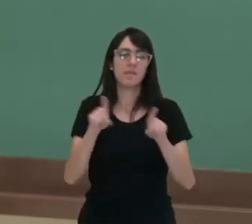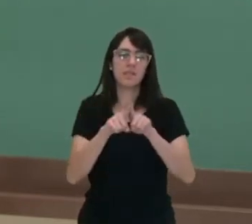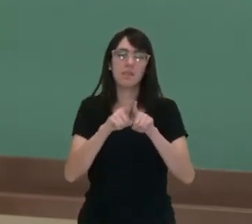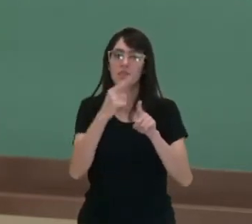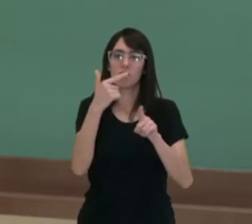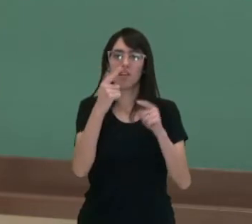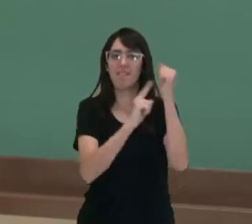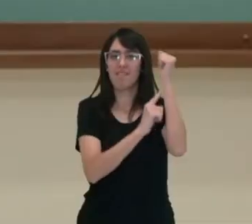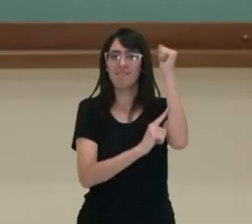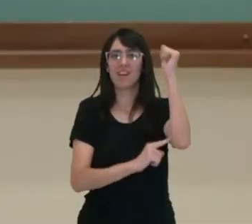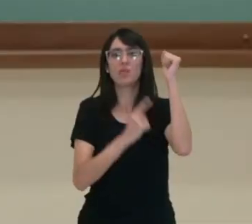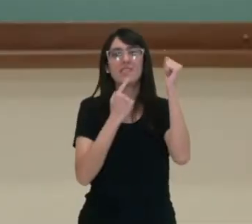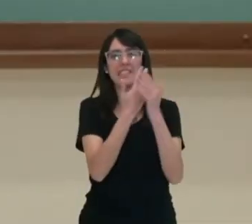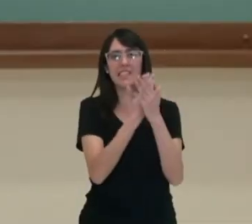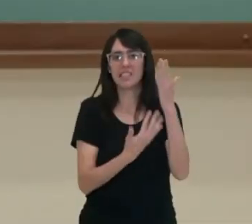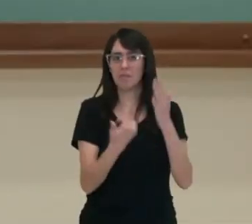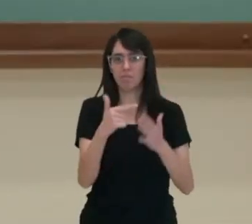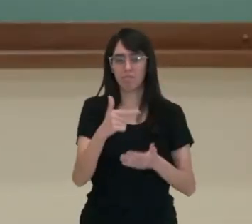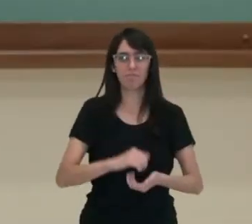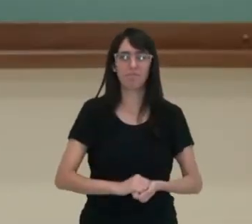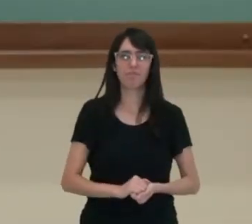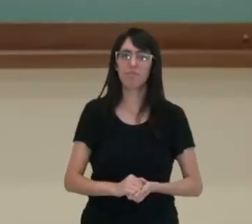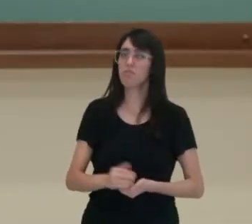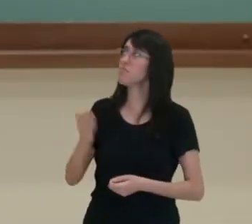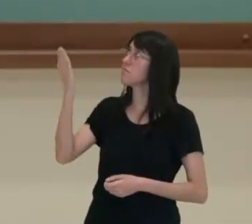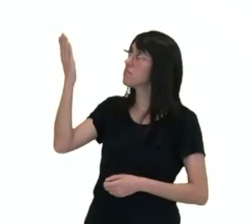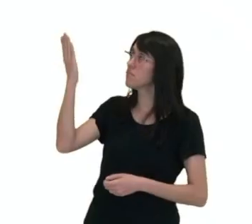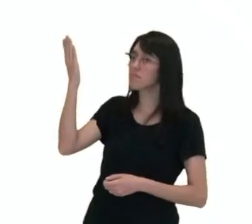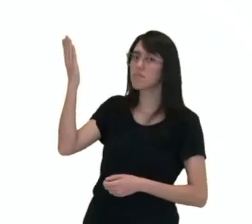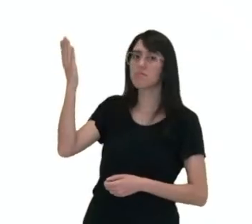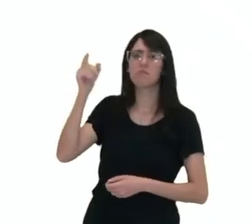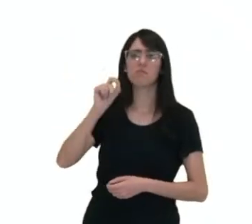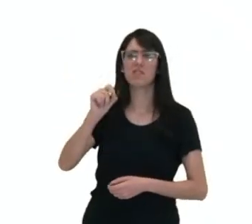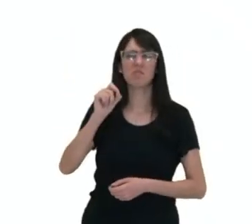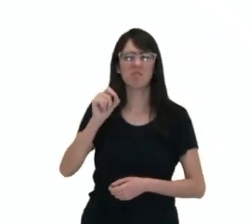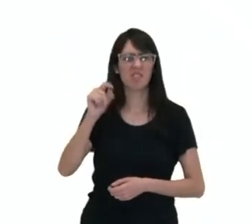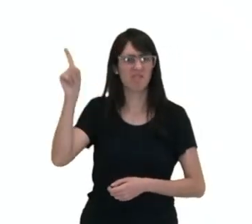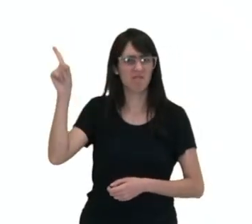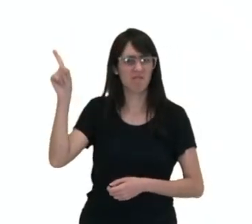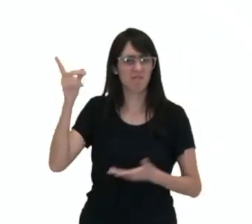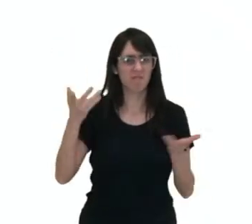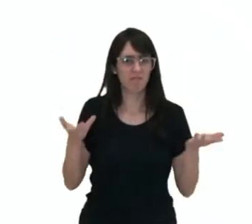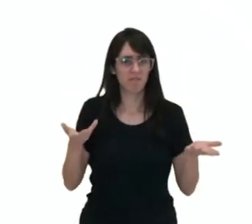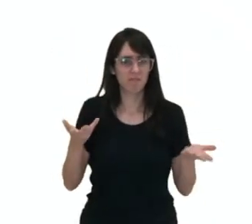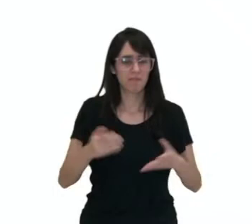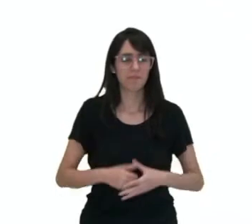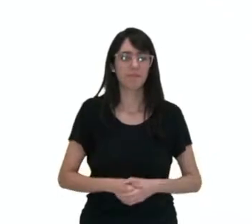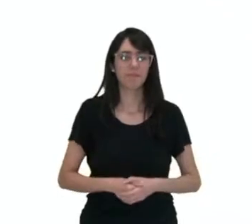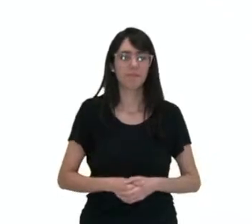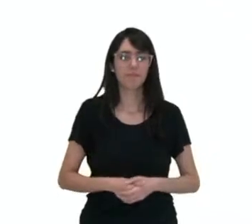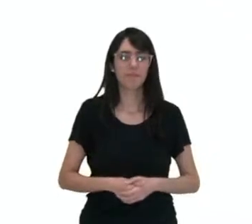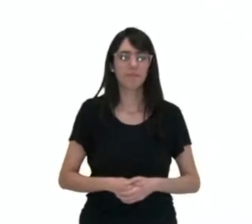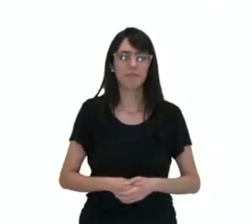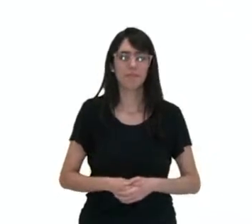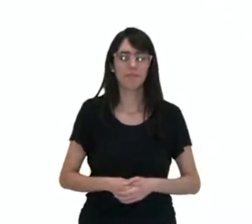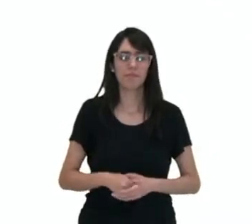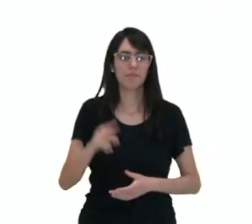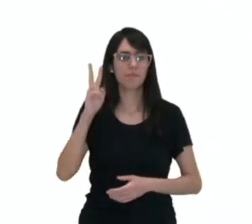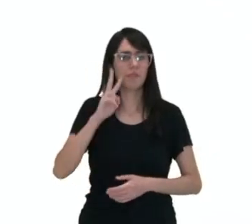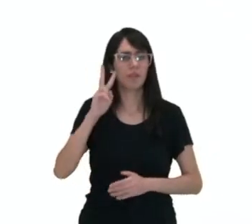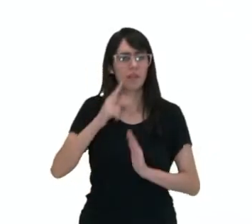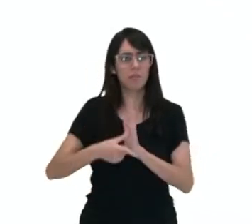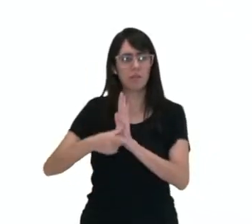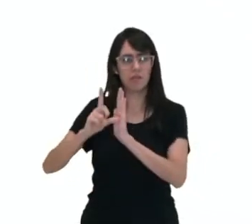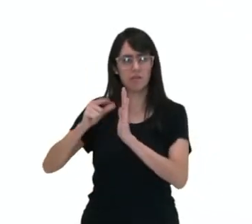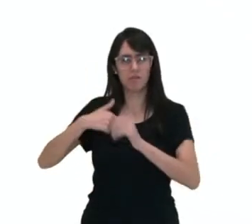também. O pericôndrio. O que é o pericôndrio? Pericôndrio é uma... Lembra que eu